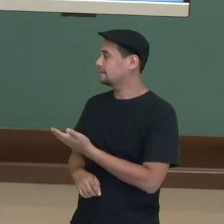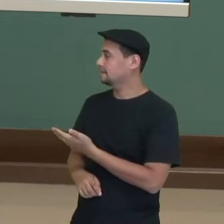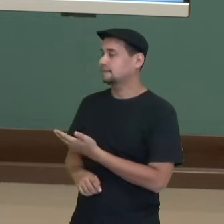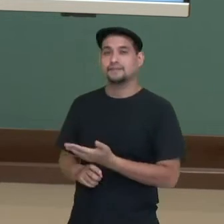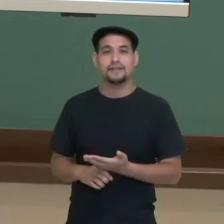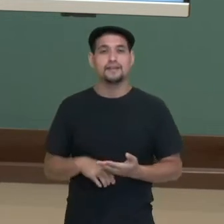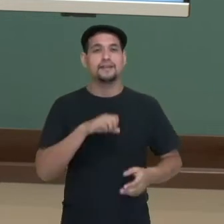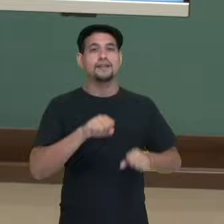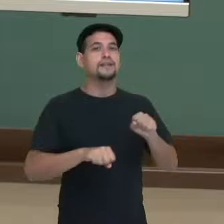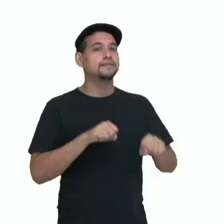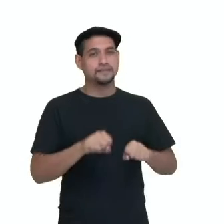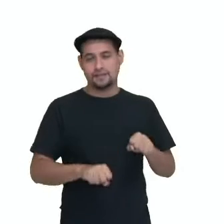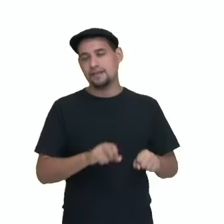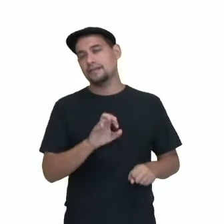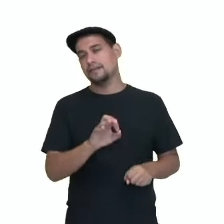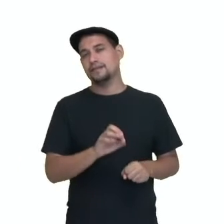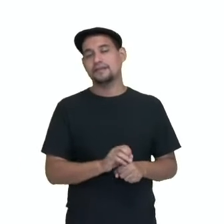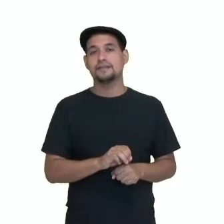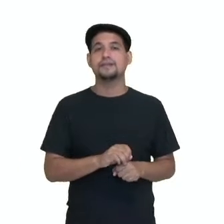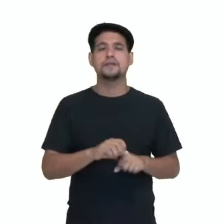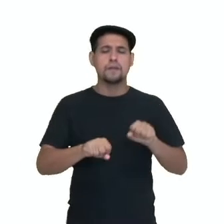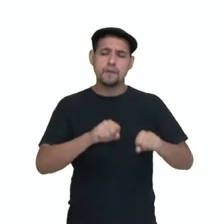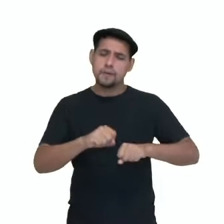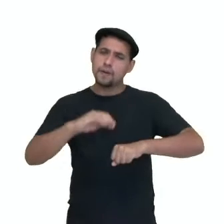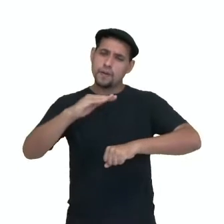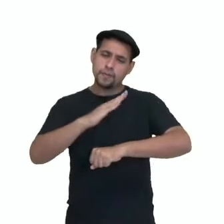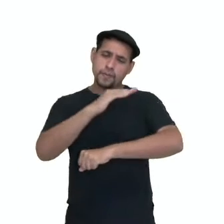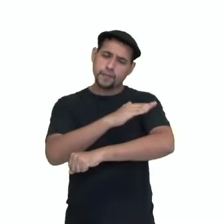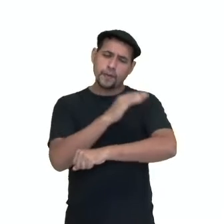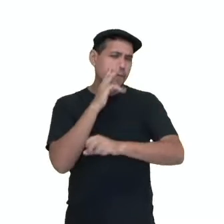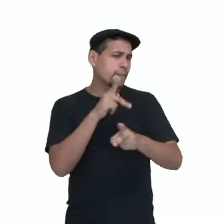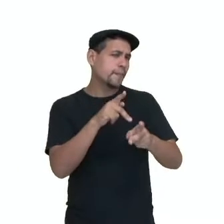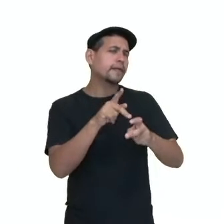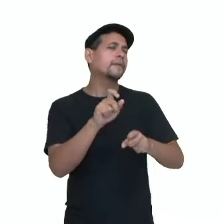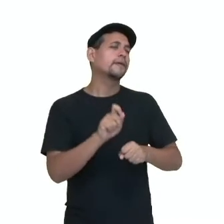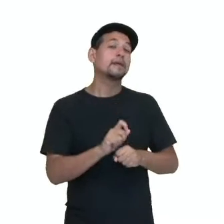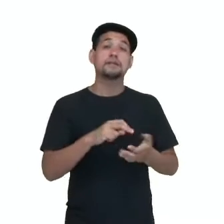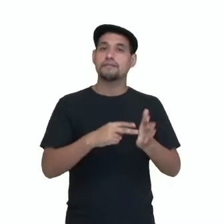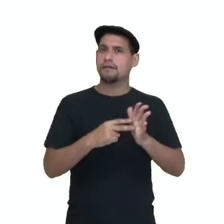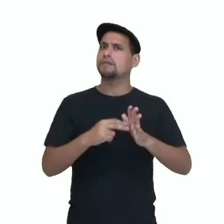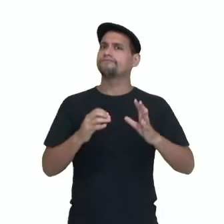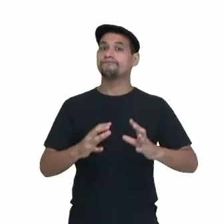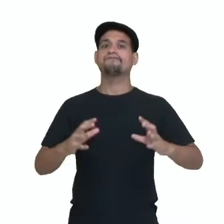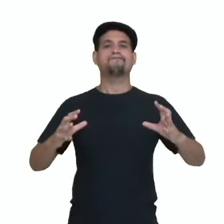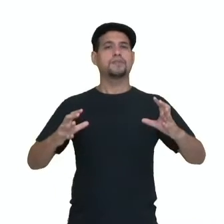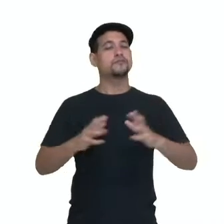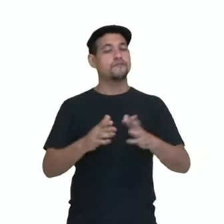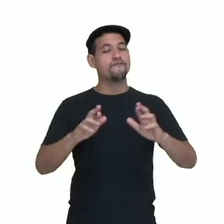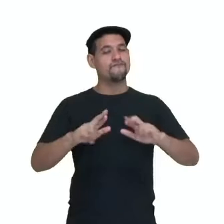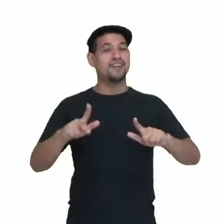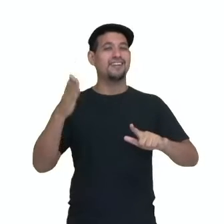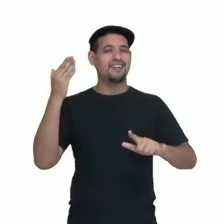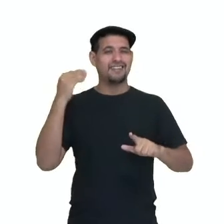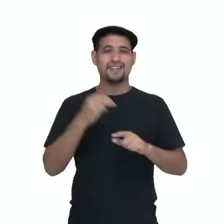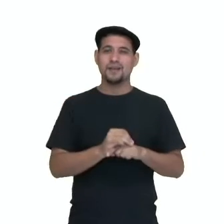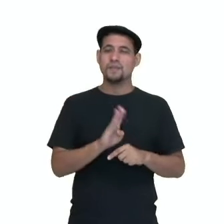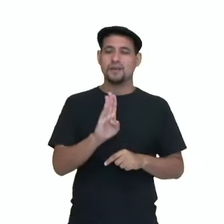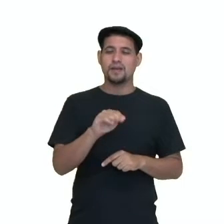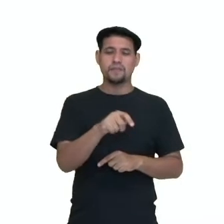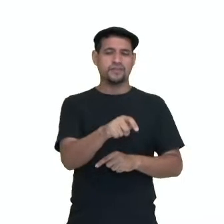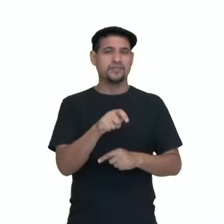bicicleta, então, do mountain bike. Percebam que ela é maior, né, do que a bicicleta do